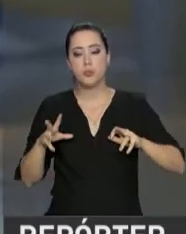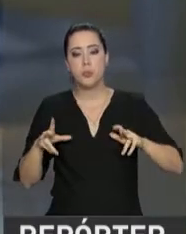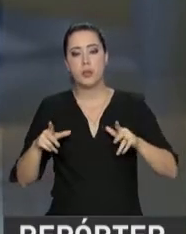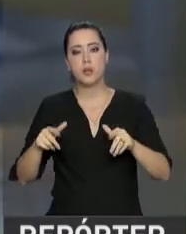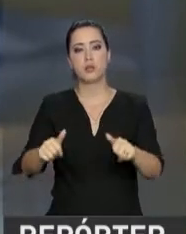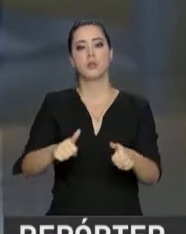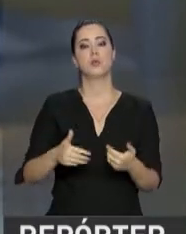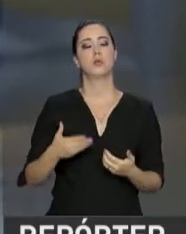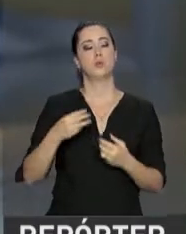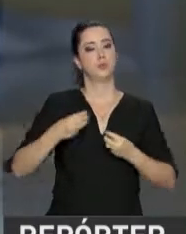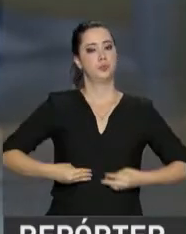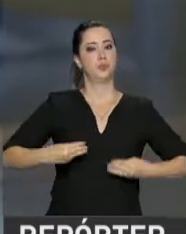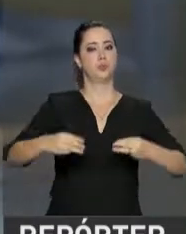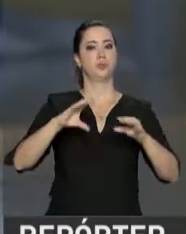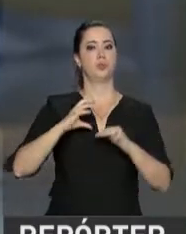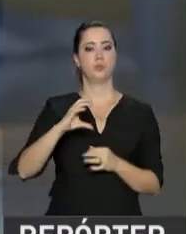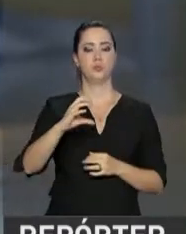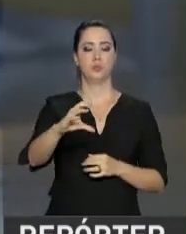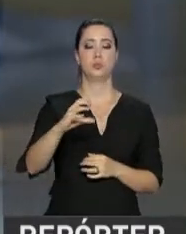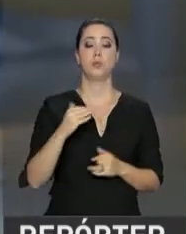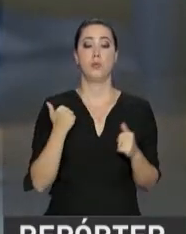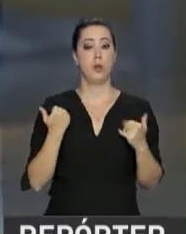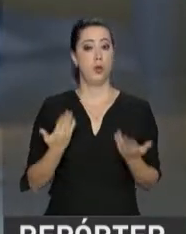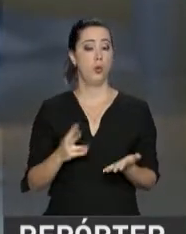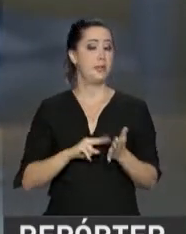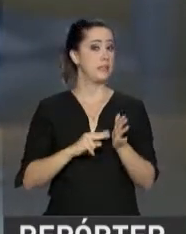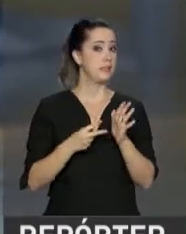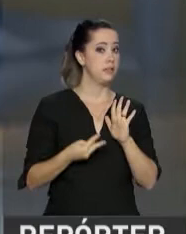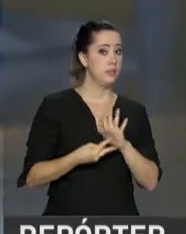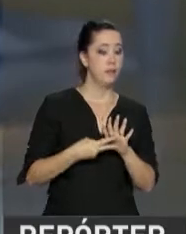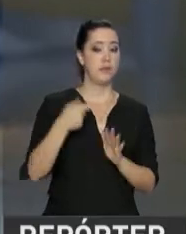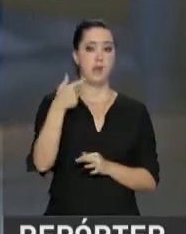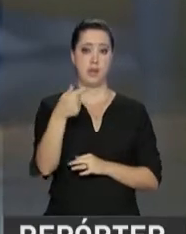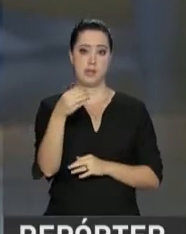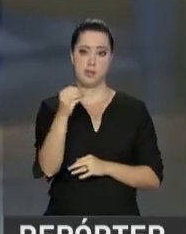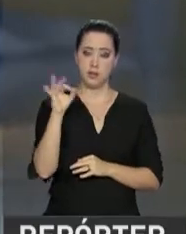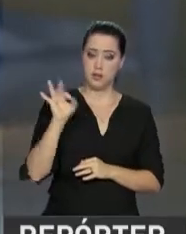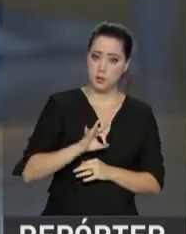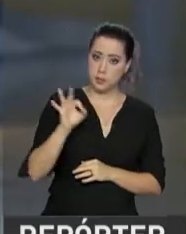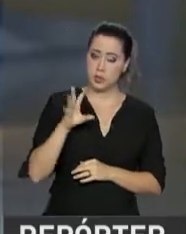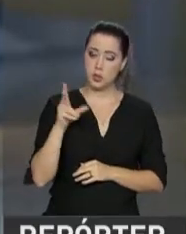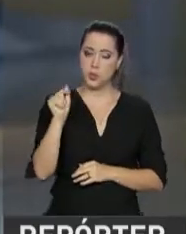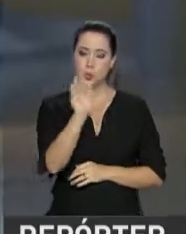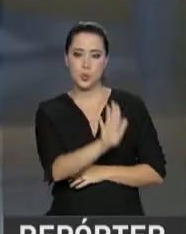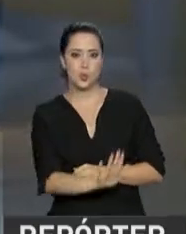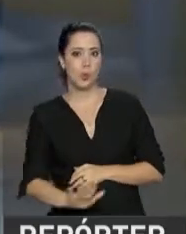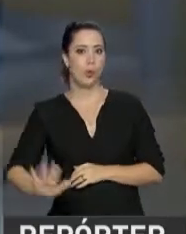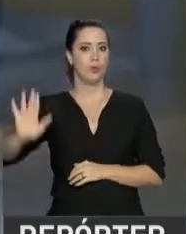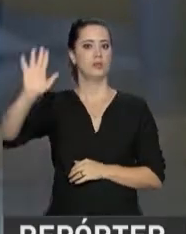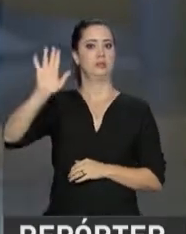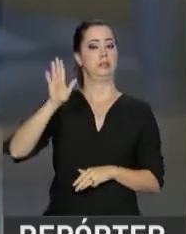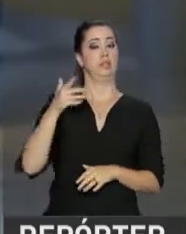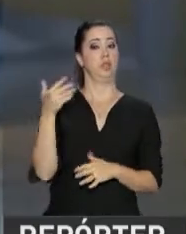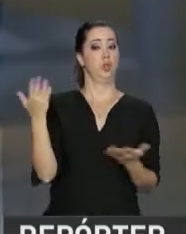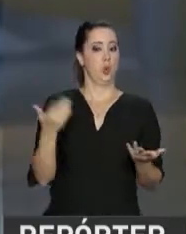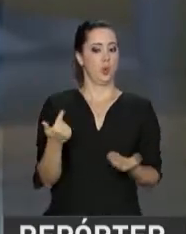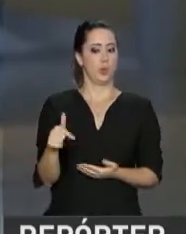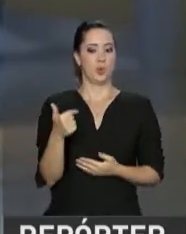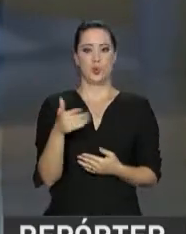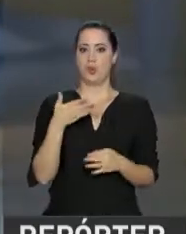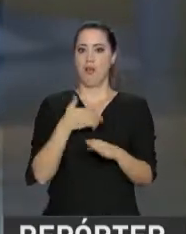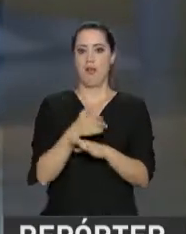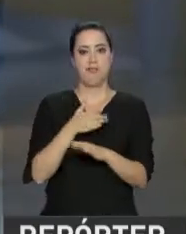tecnologia e inovações e comunicações ou seja 70% das cidades muitas sem acesso à internet